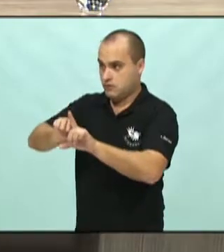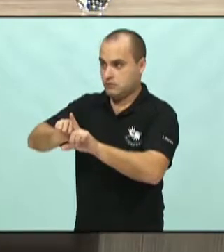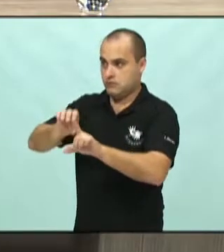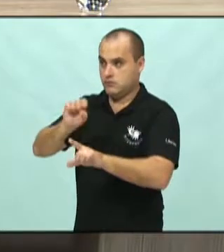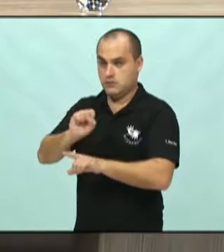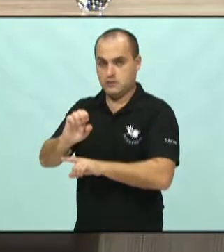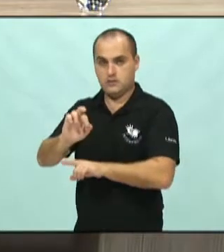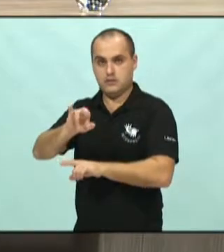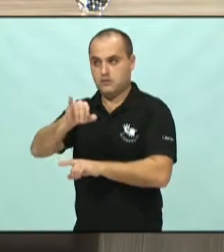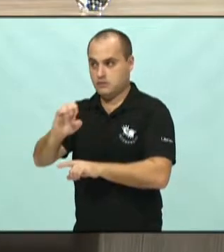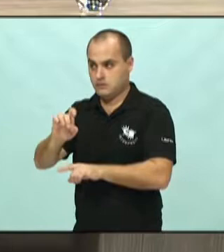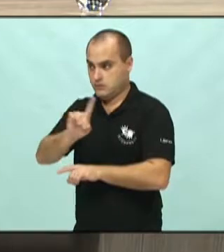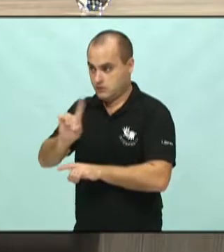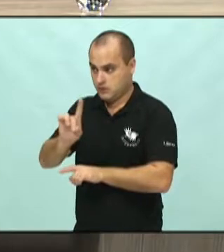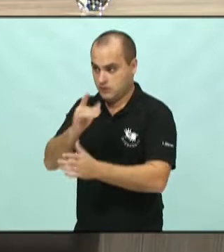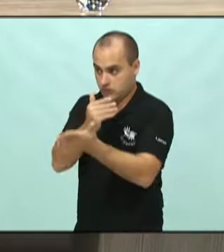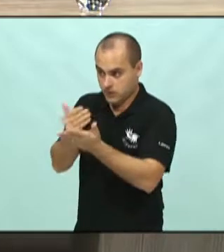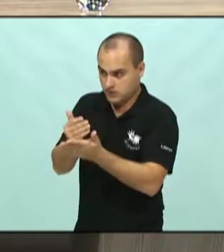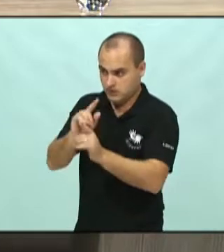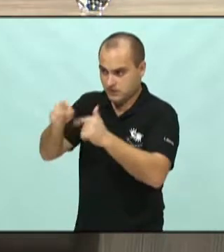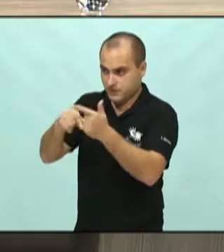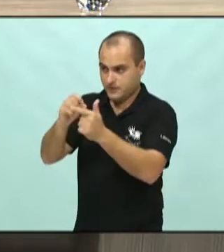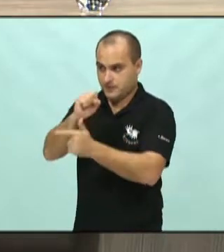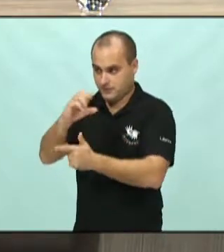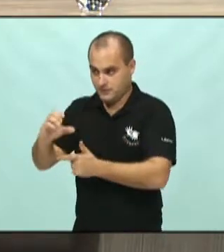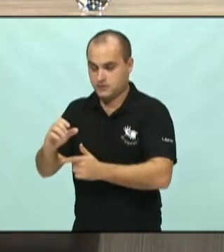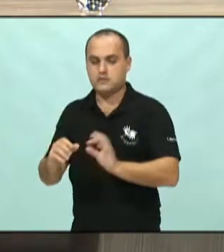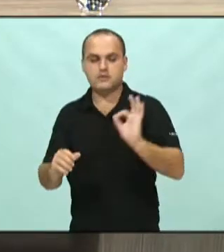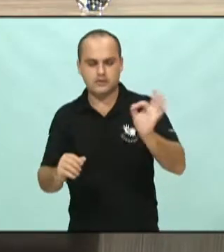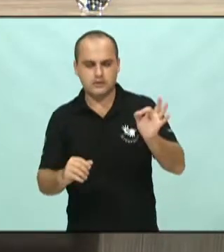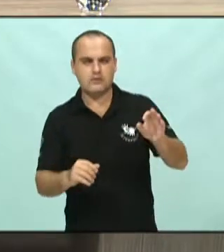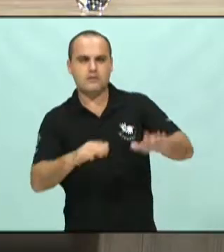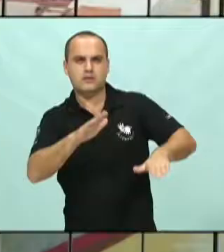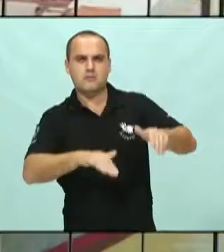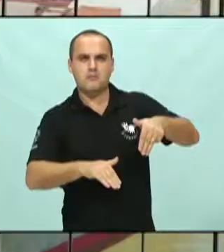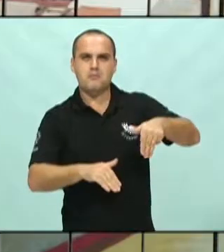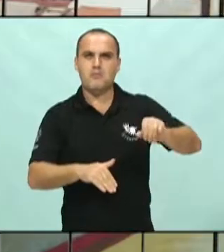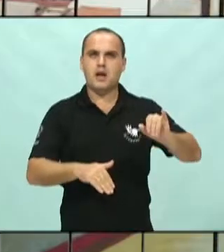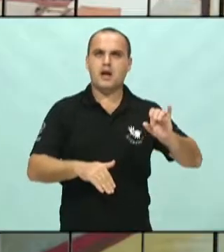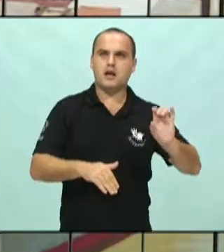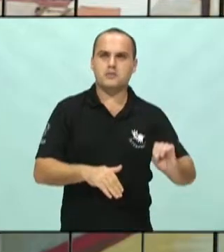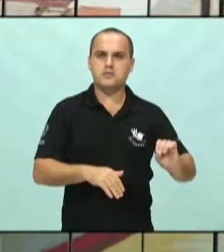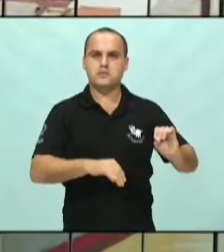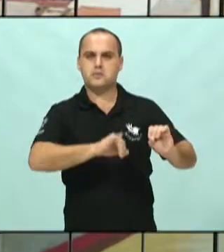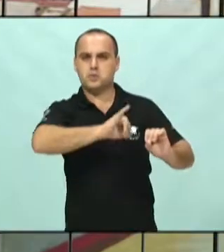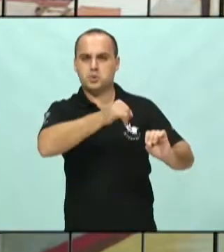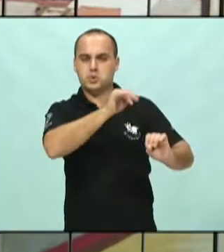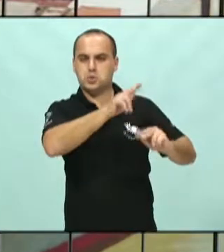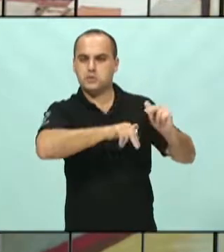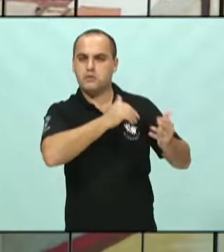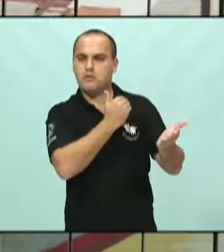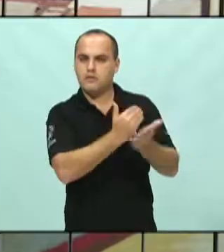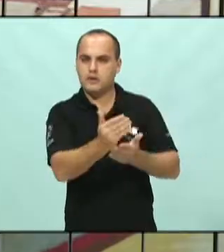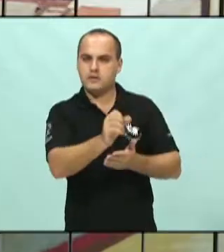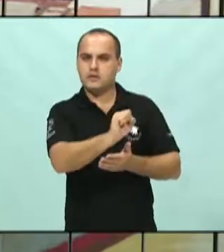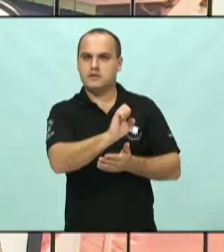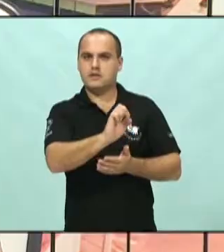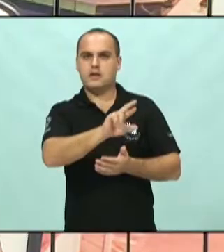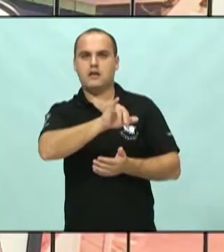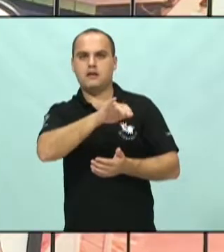o Catarinense? Após o Catarinense. Começa ali, se não me engano, em maio ou junho, começa a Série D do